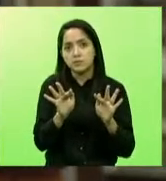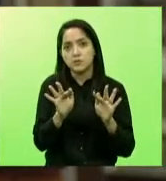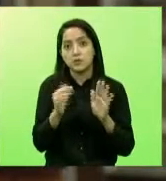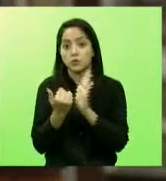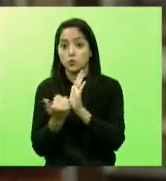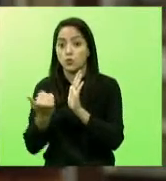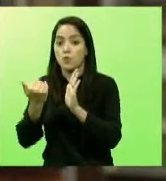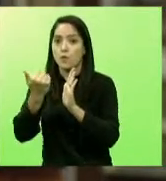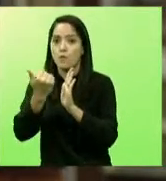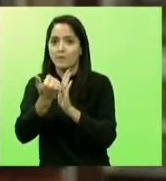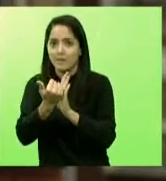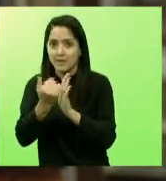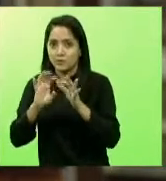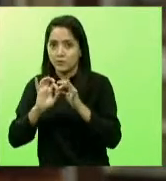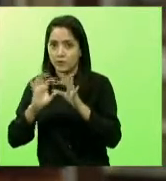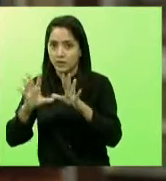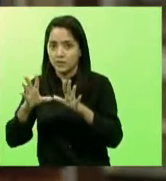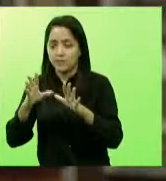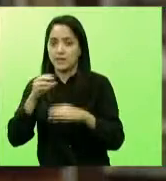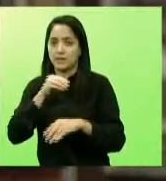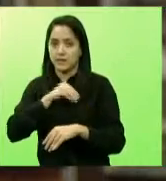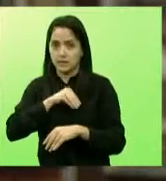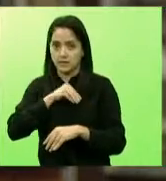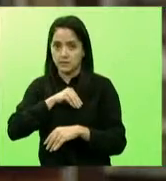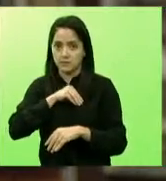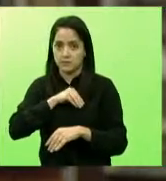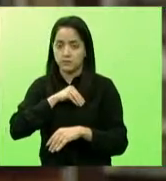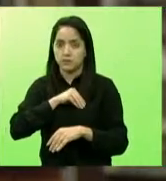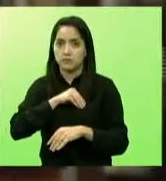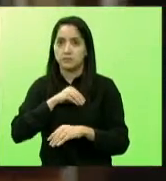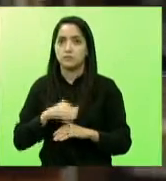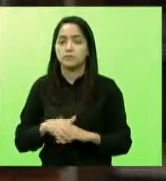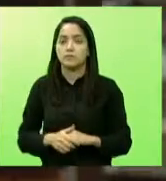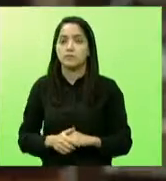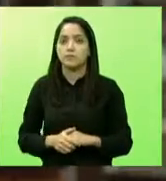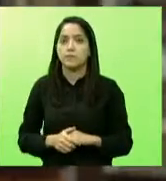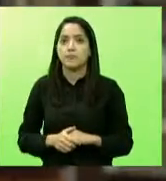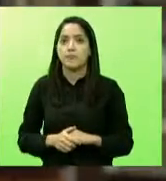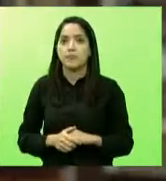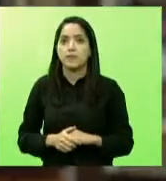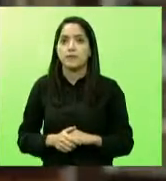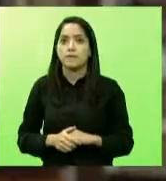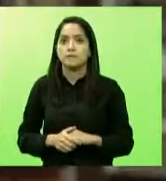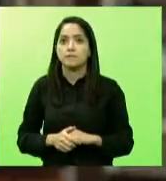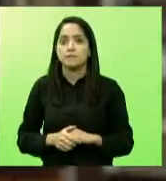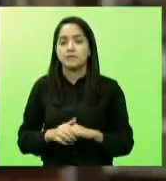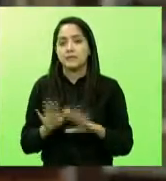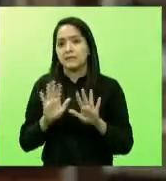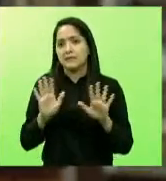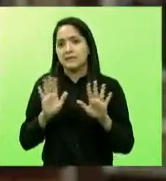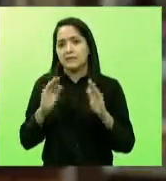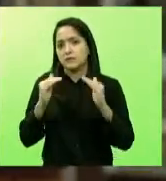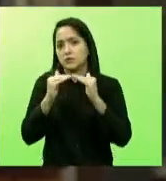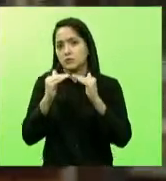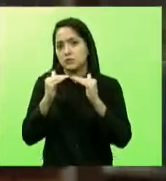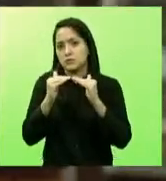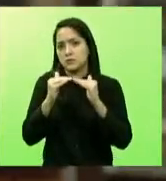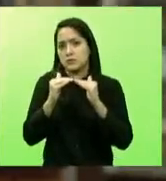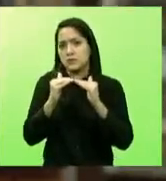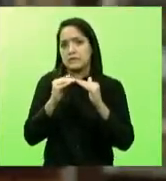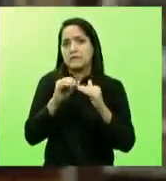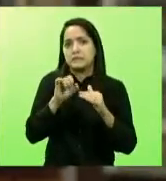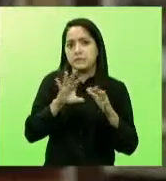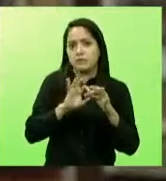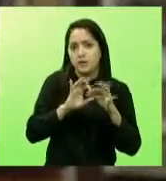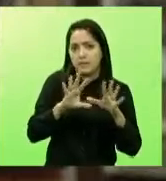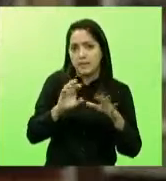torno de um aumento que foi concedido, aliás, Será? Ninguém chegou num acordo se foi concedido